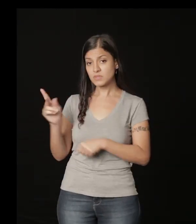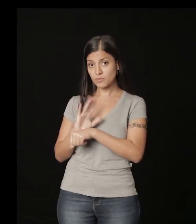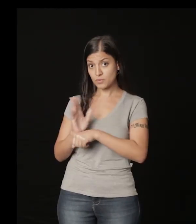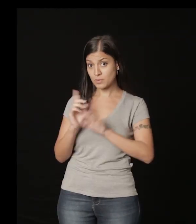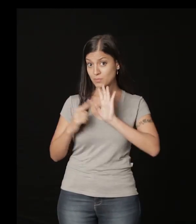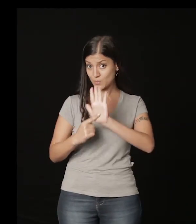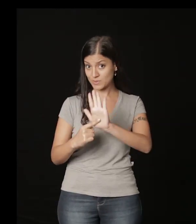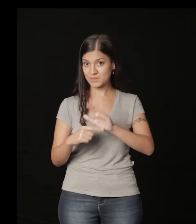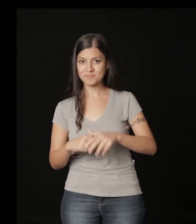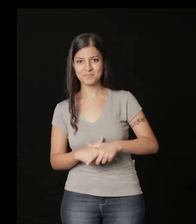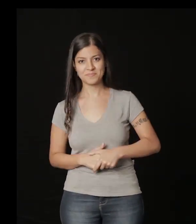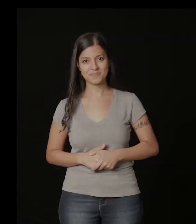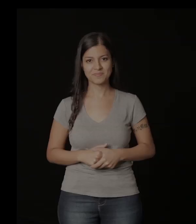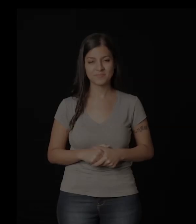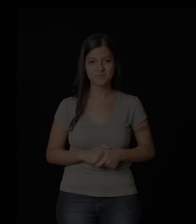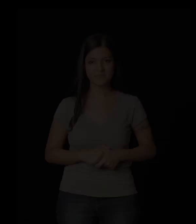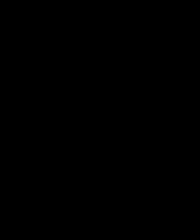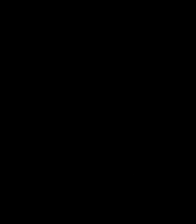Let's show you a film.